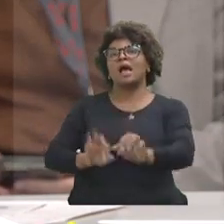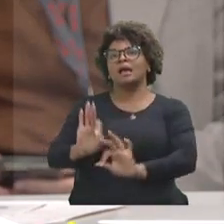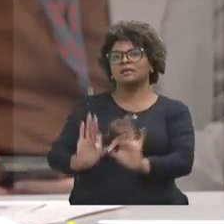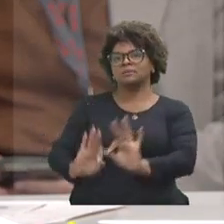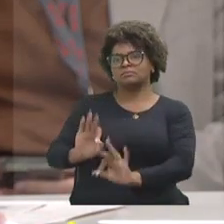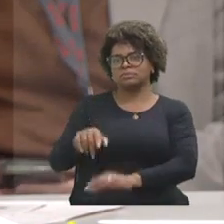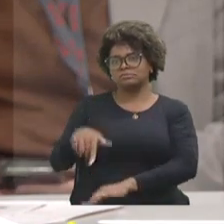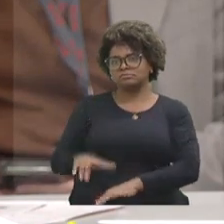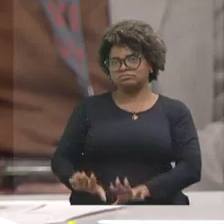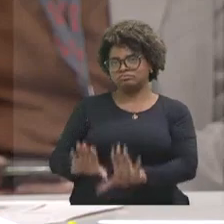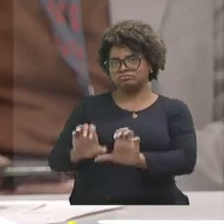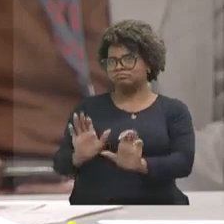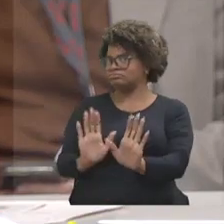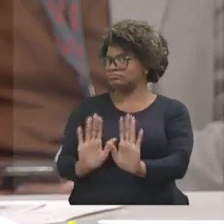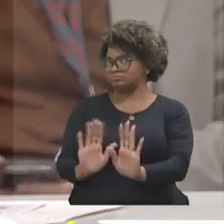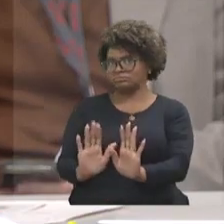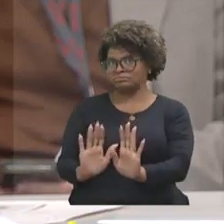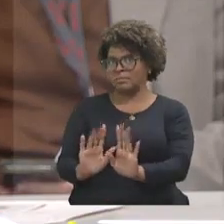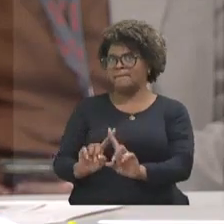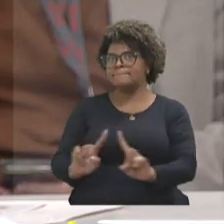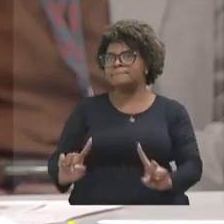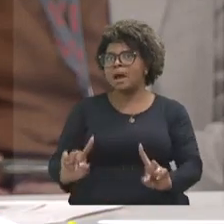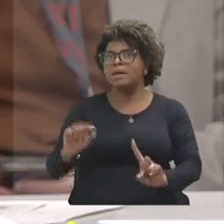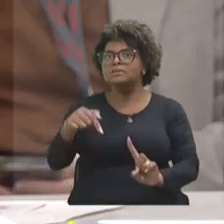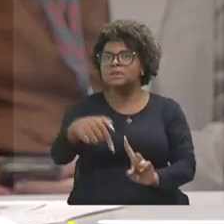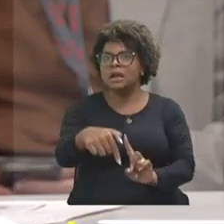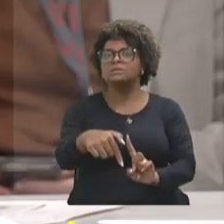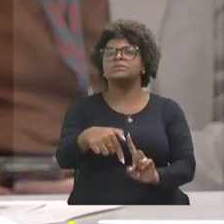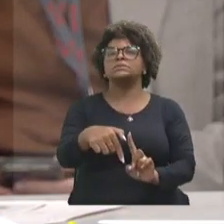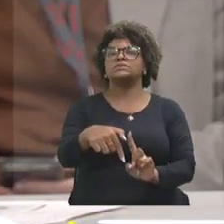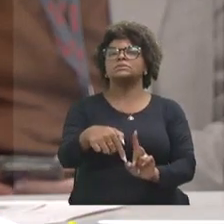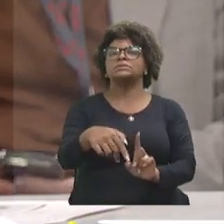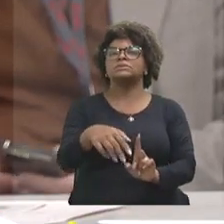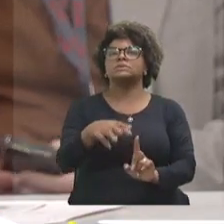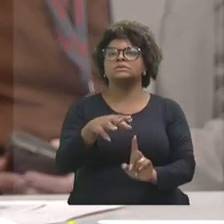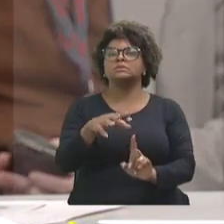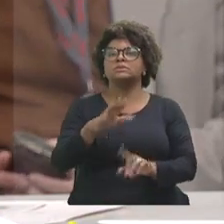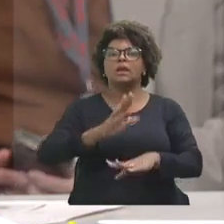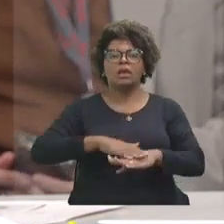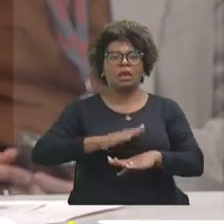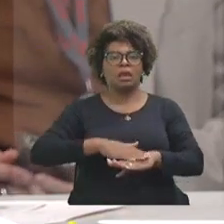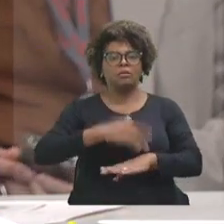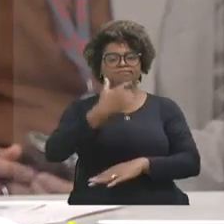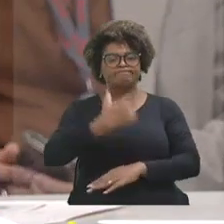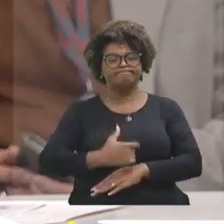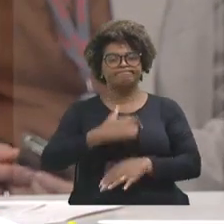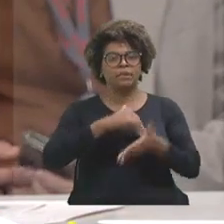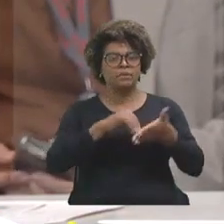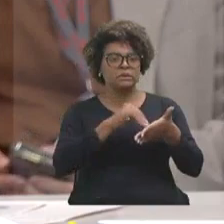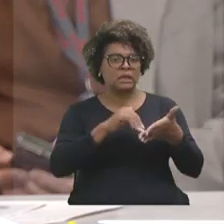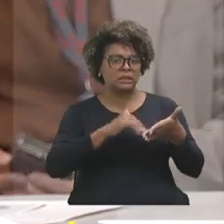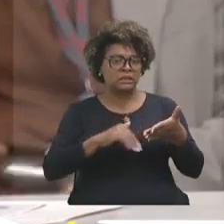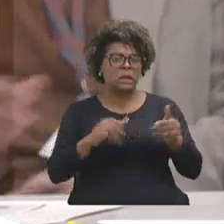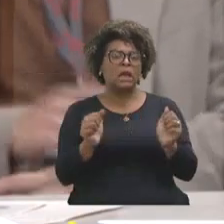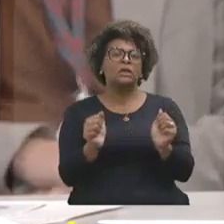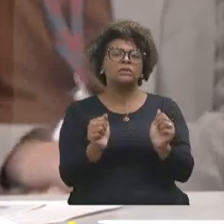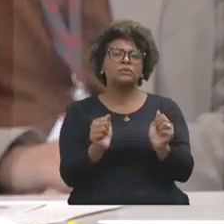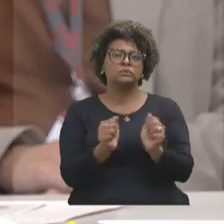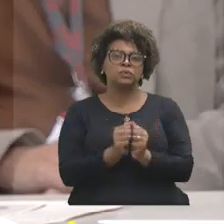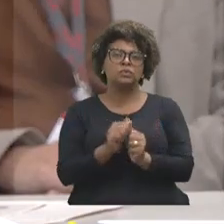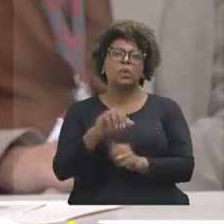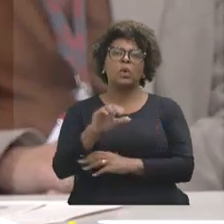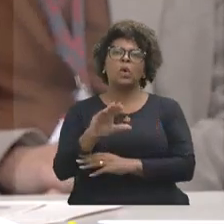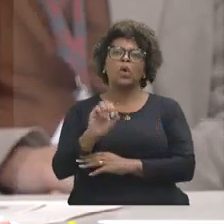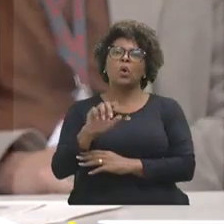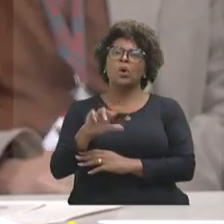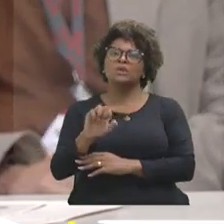obviamente o que a gente tá aqui como secretário isso eu falo também como o cosemes que nós temos que